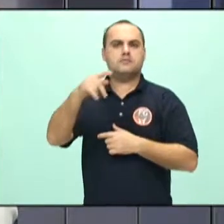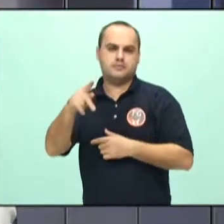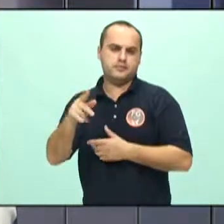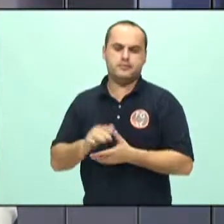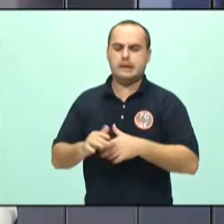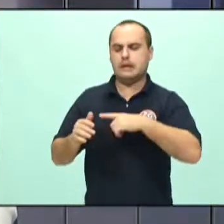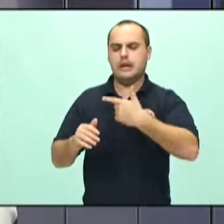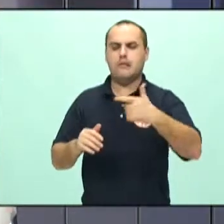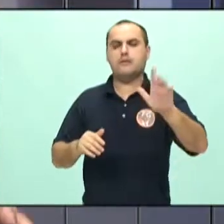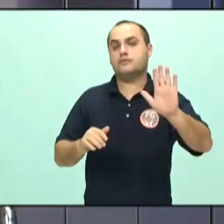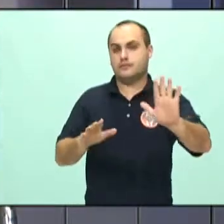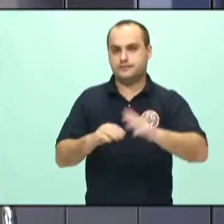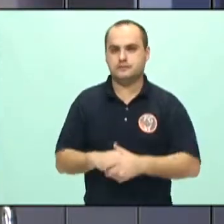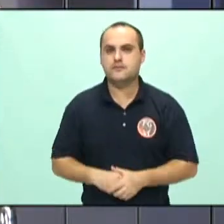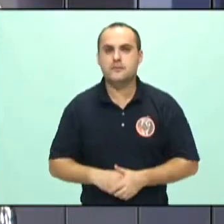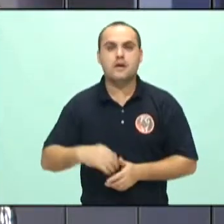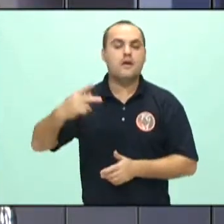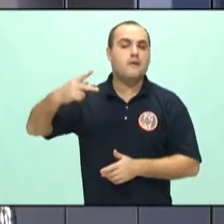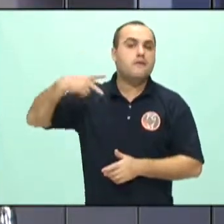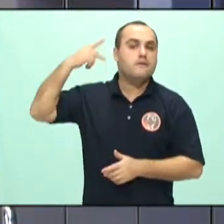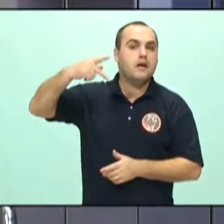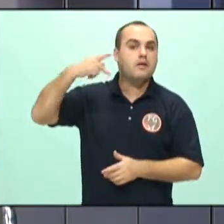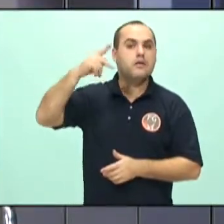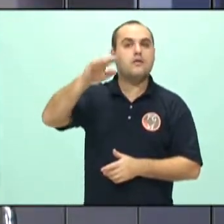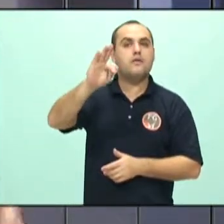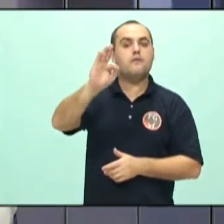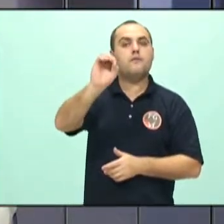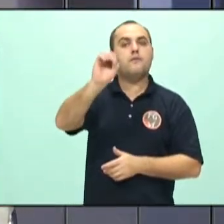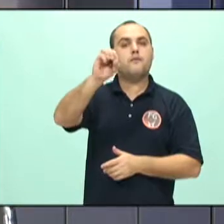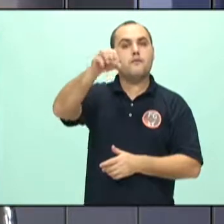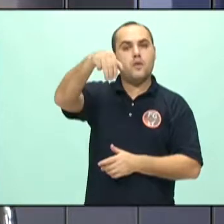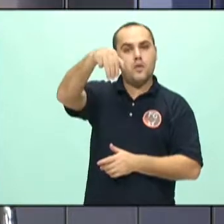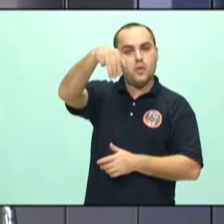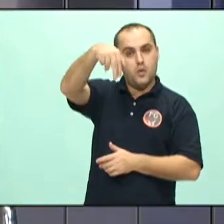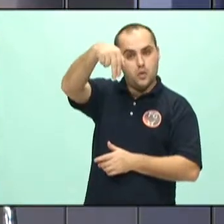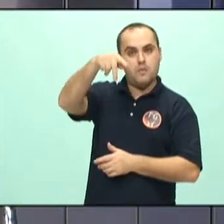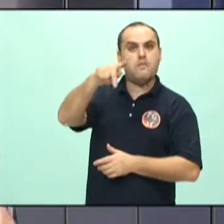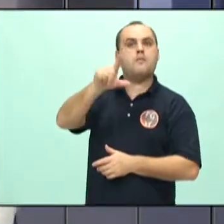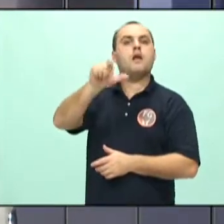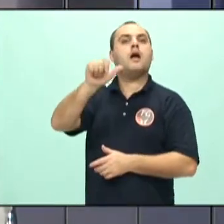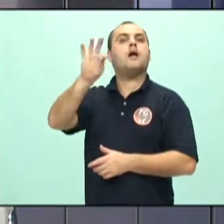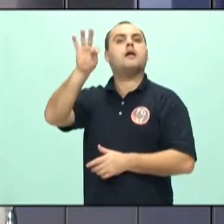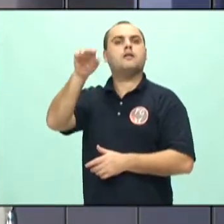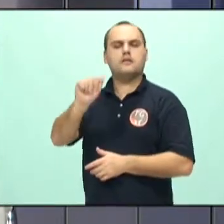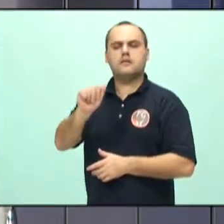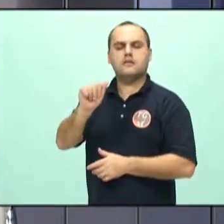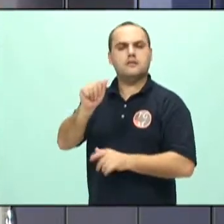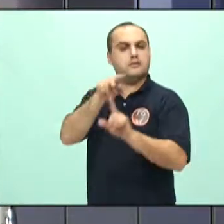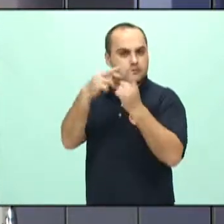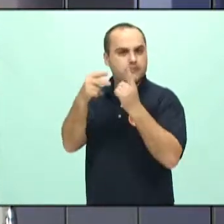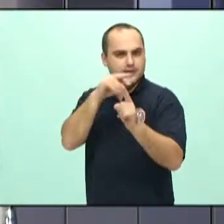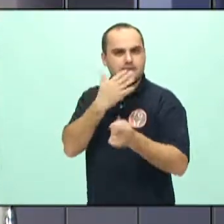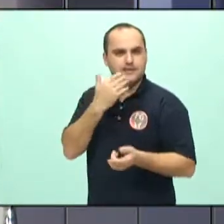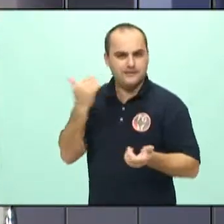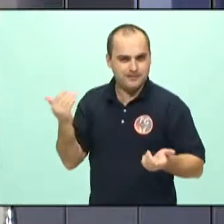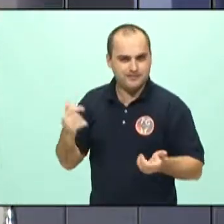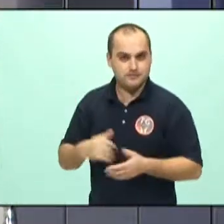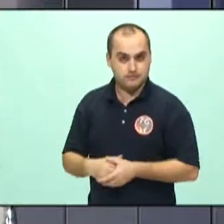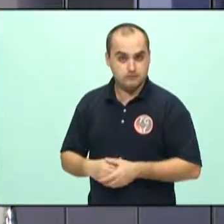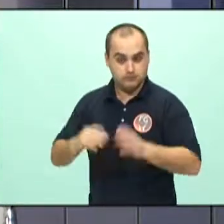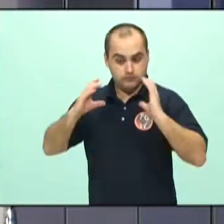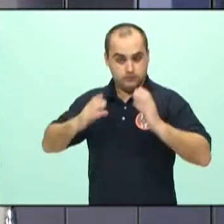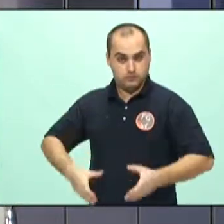exemplo, divulgar os valores arrecadados pelo Fomplata, de que forma estão sendo trabalhados, que desse transparência, porque o cidadão que está em casa, muitas vezes